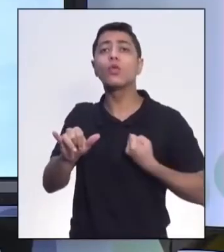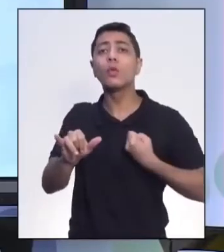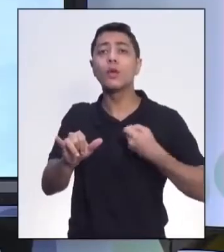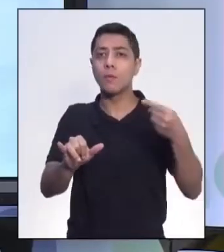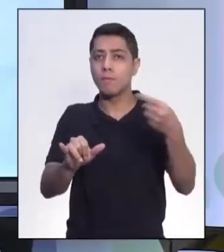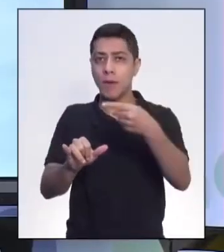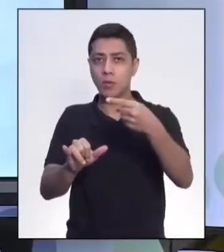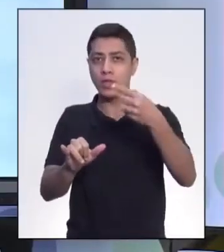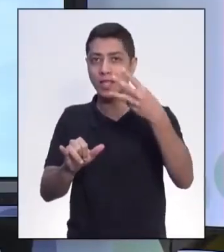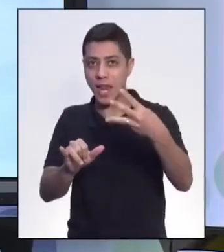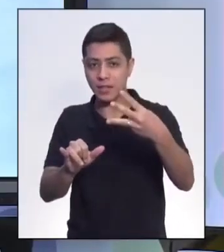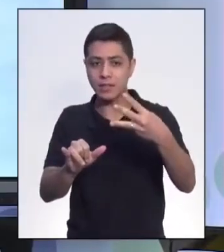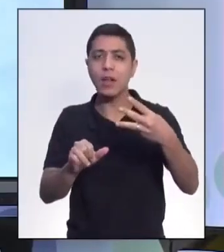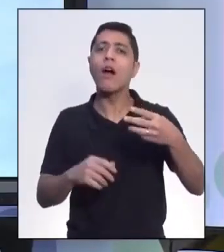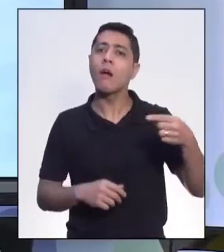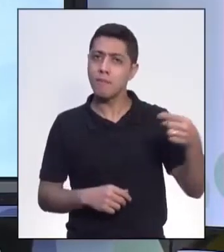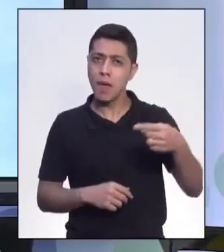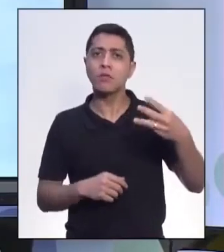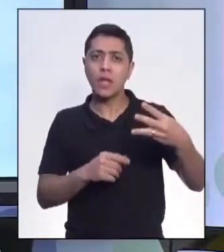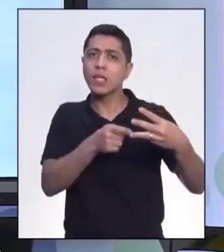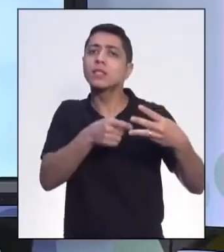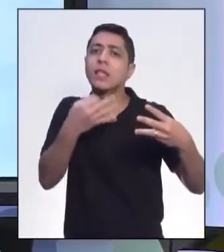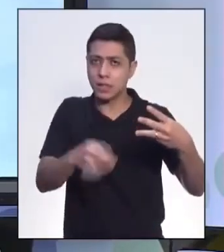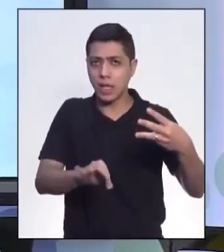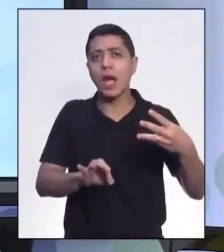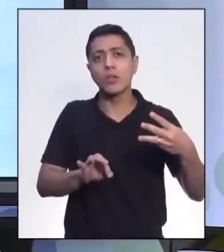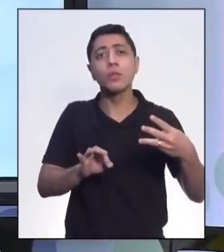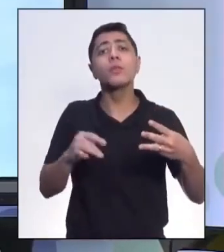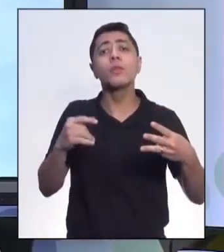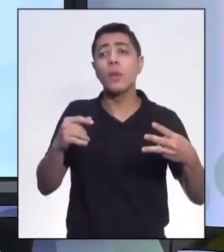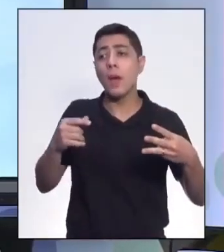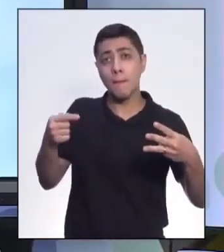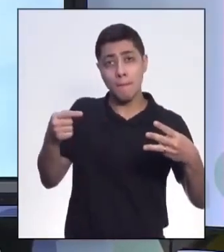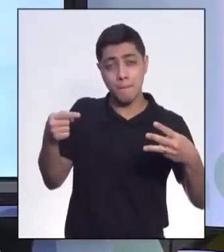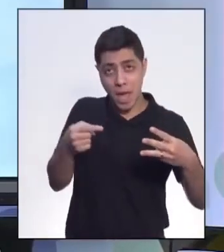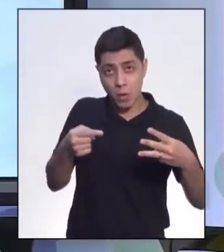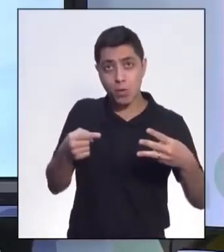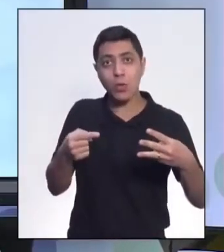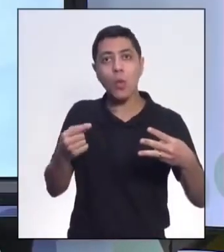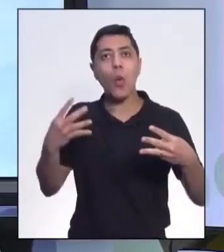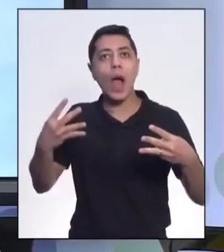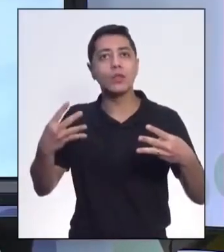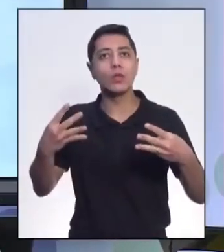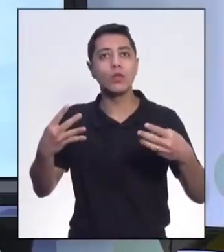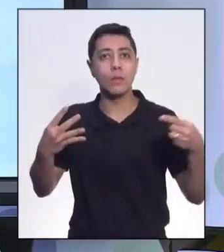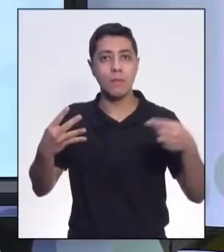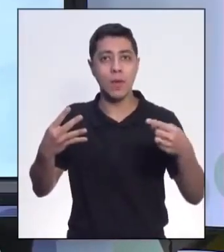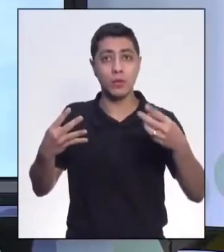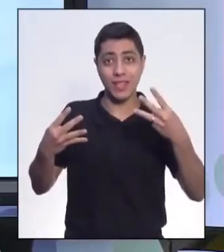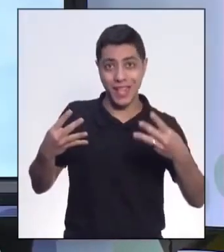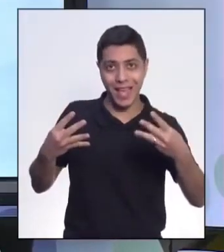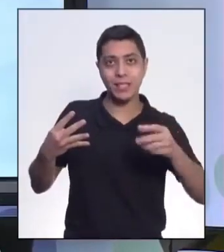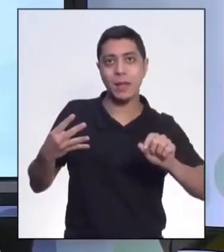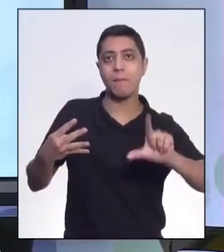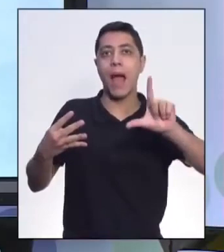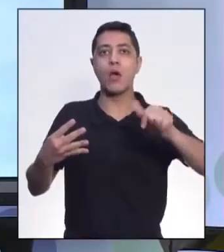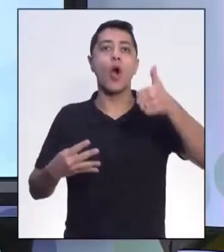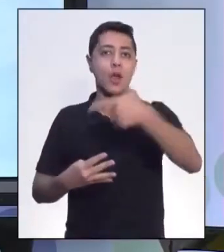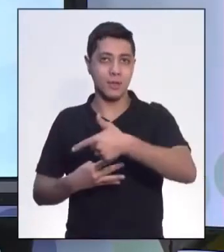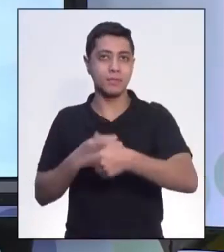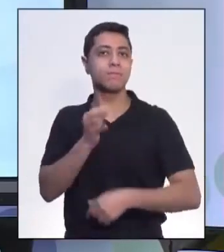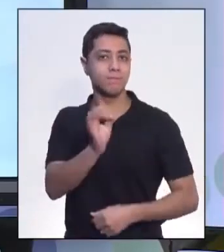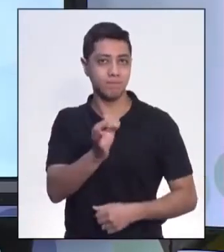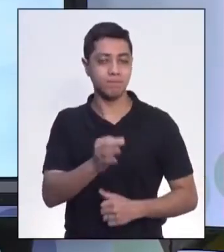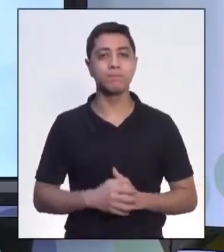4? dv3 é melhor do que dv4, então ele é maior. Peguei aqui o 0, 0 com menos 4. O próprio